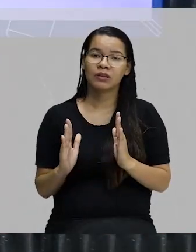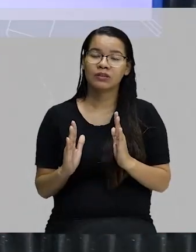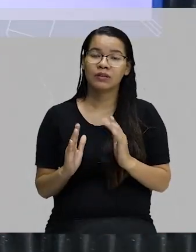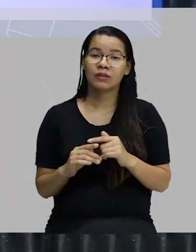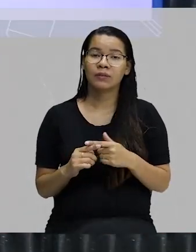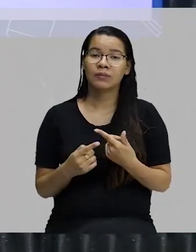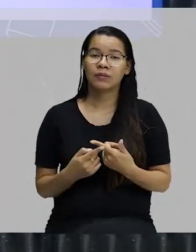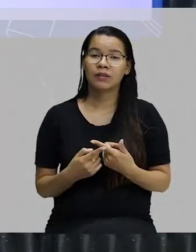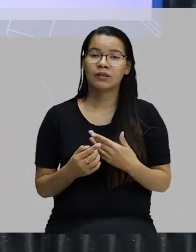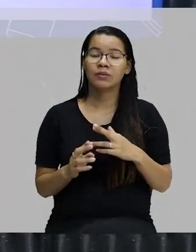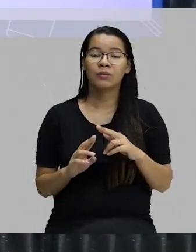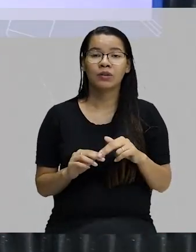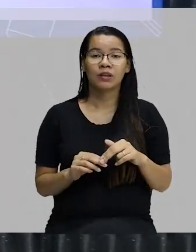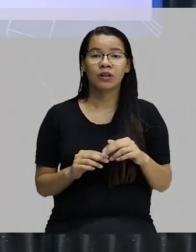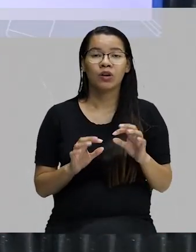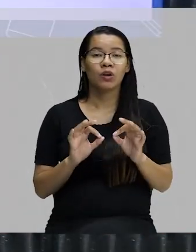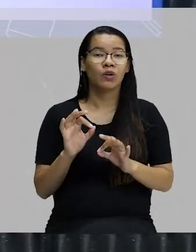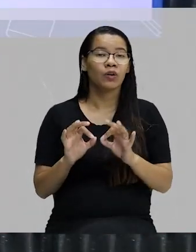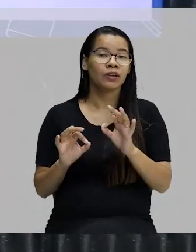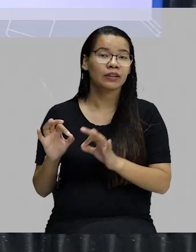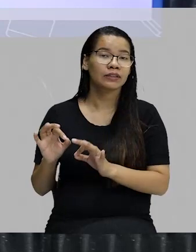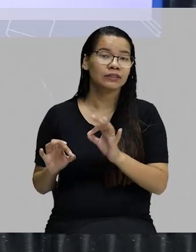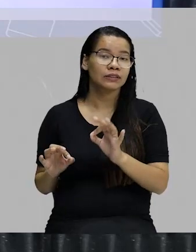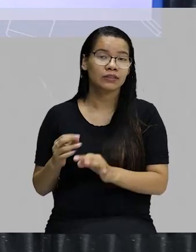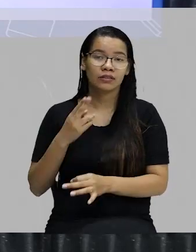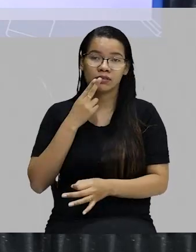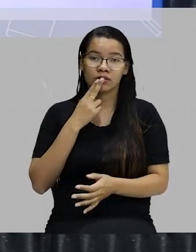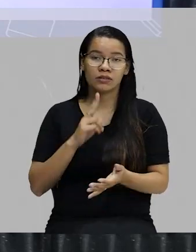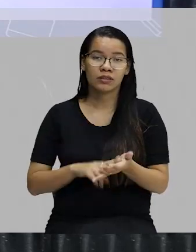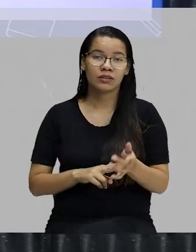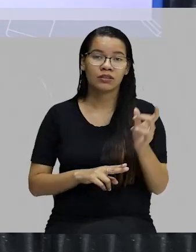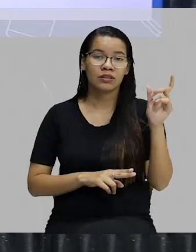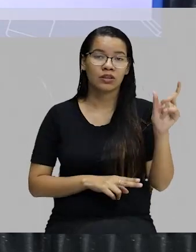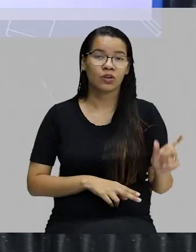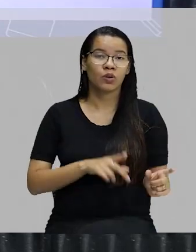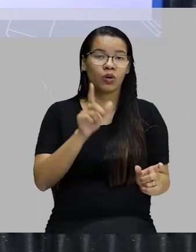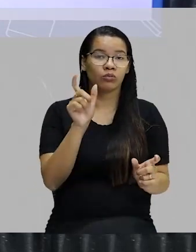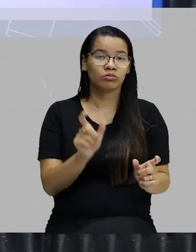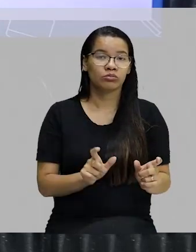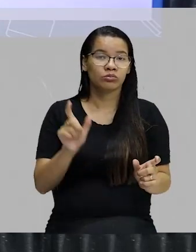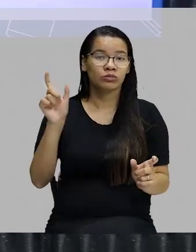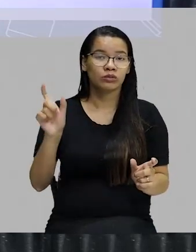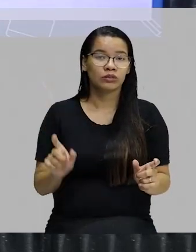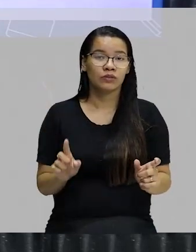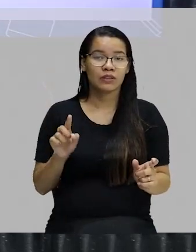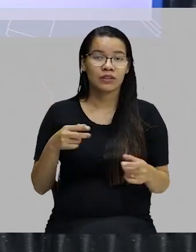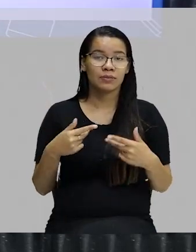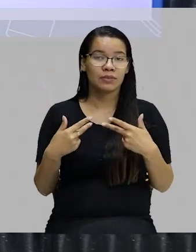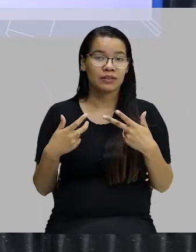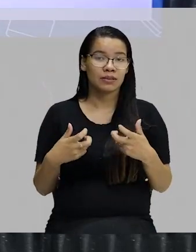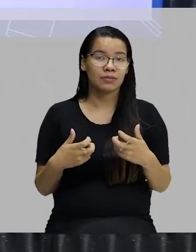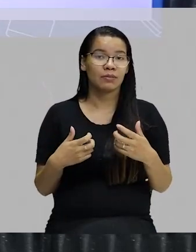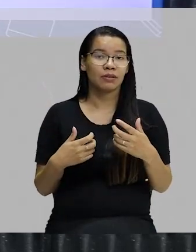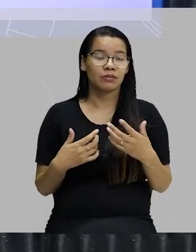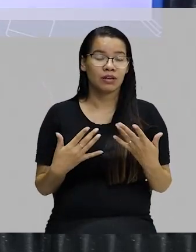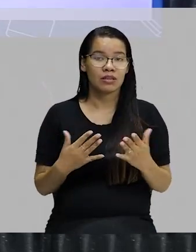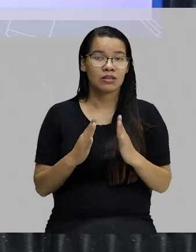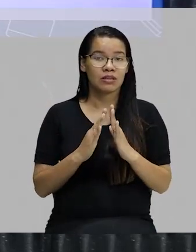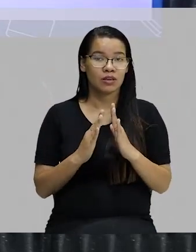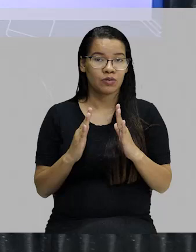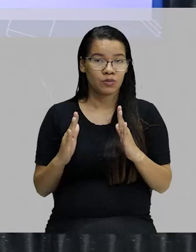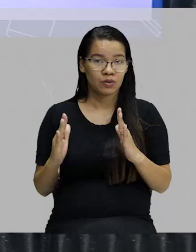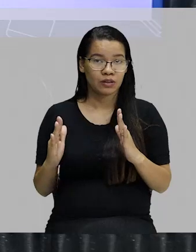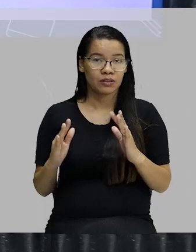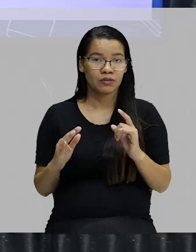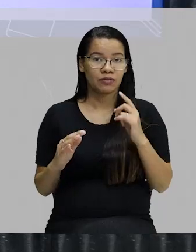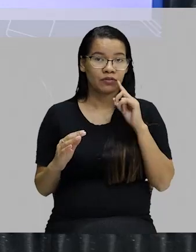Mas, né, pela sequência, pela organização das cartas em colunas, você percebeu a presença das sequências. Veja que aqui eu